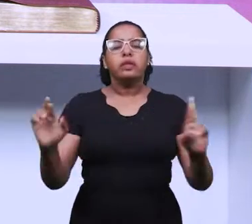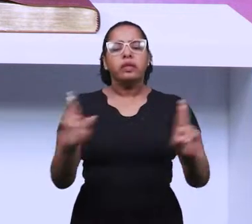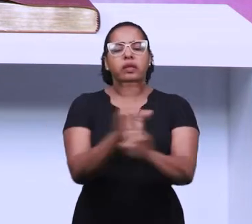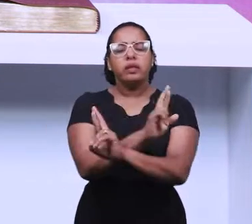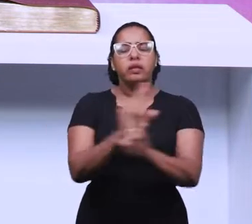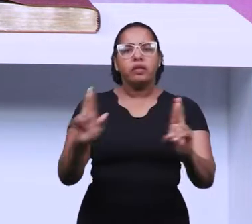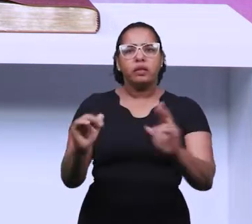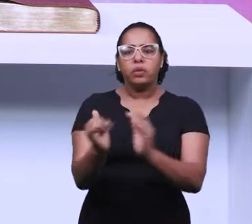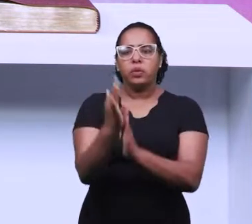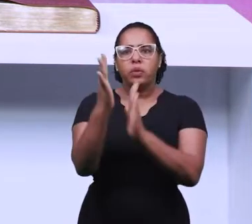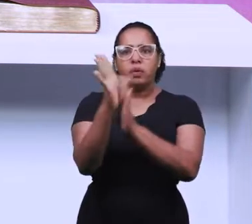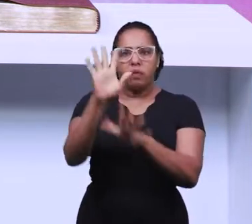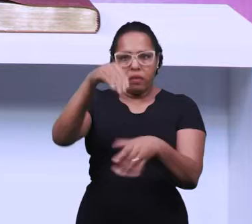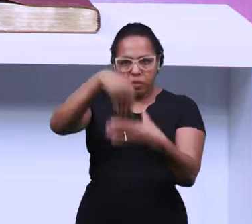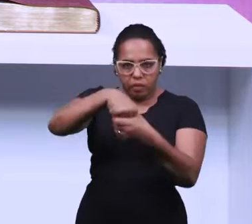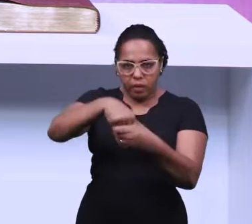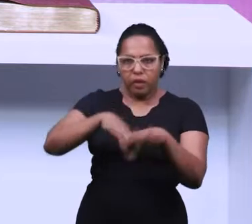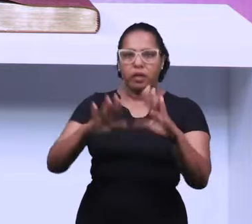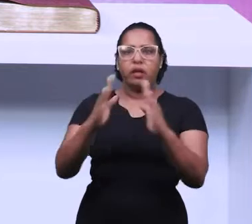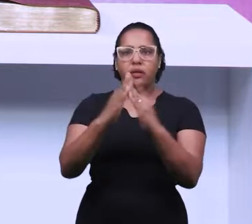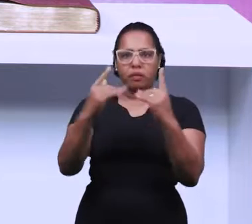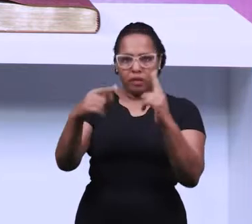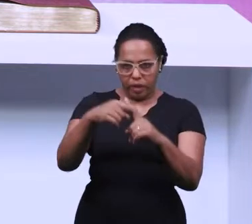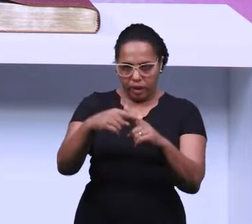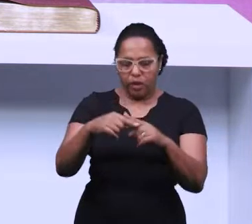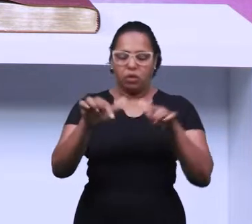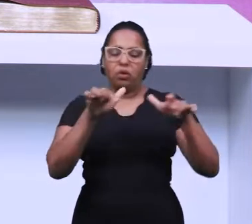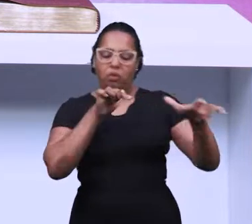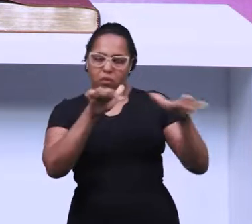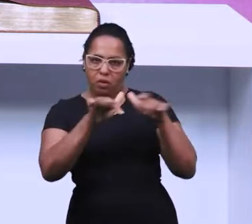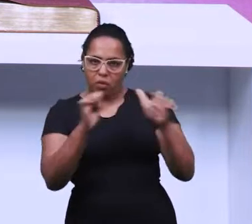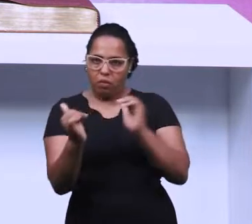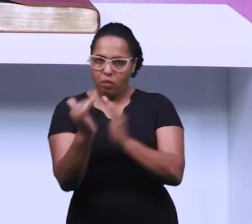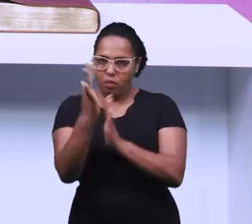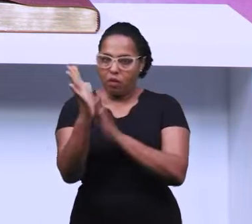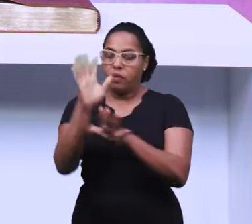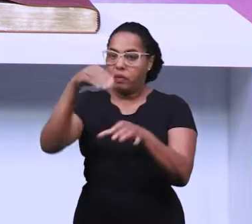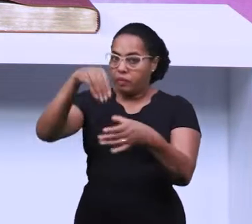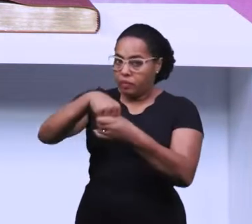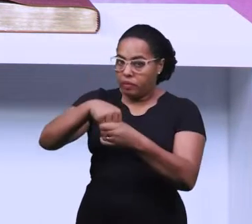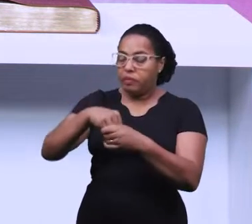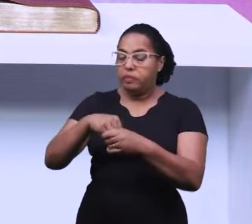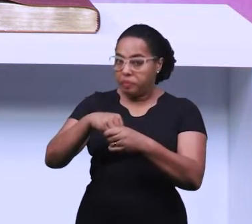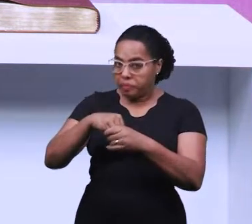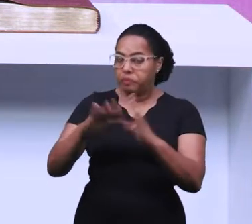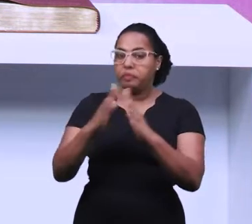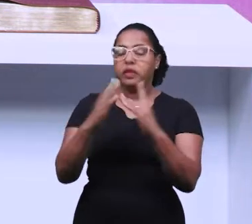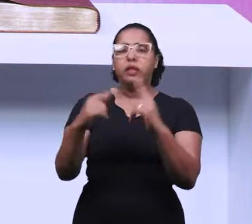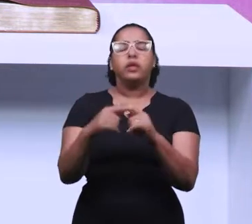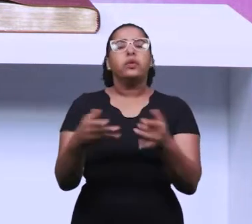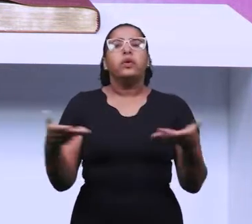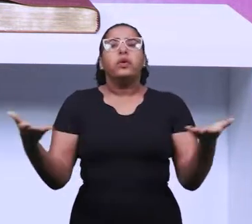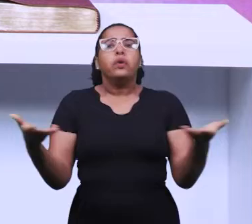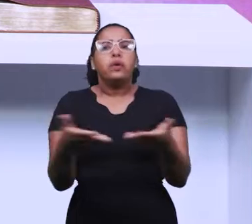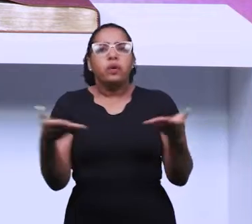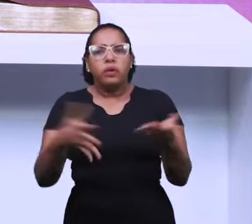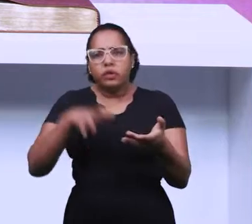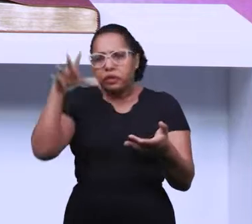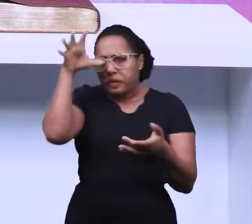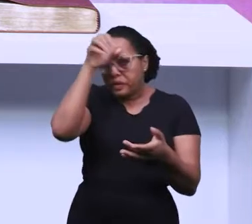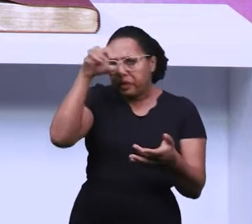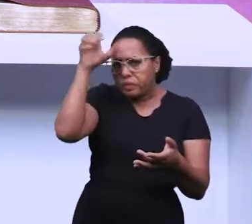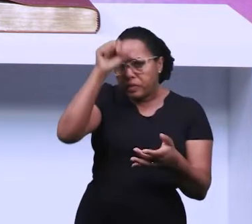o louvor na igreja, sobre o trabalho de louvor nas igrejas. Hoje nós vamos ver